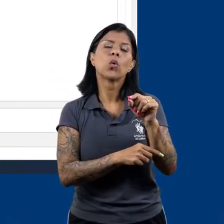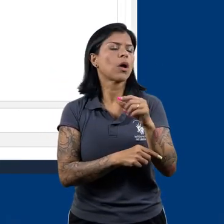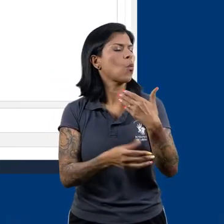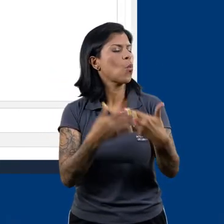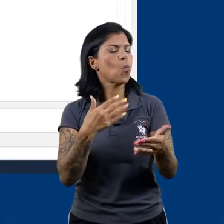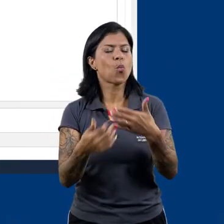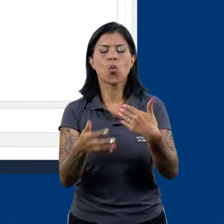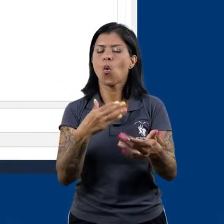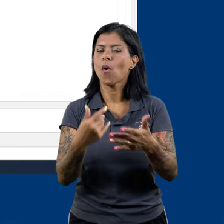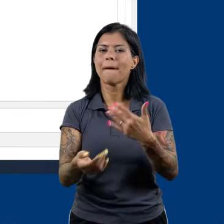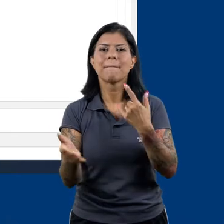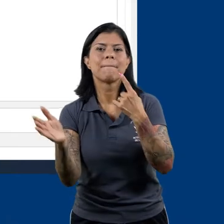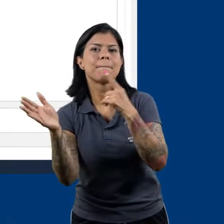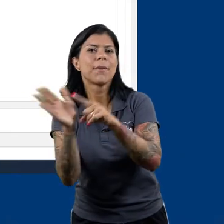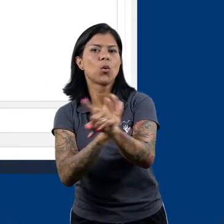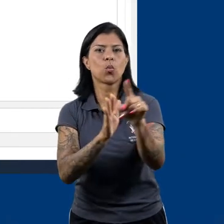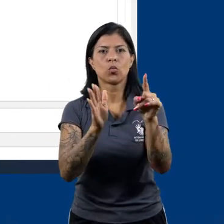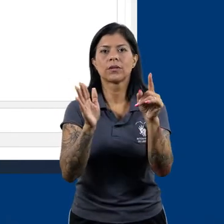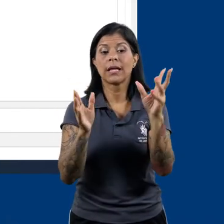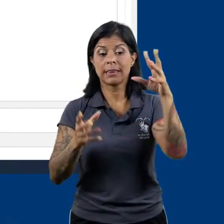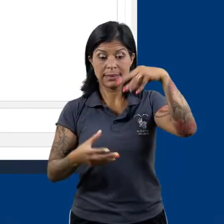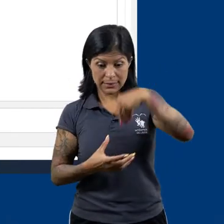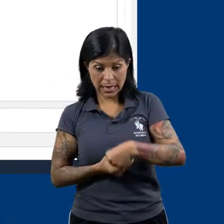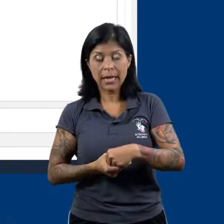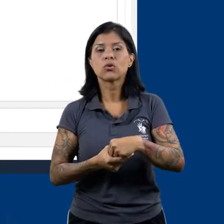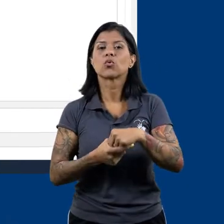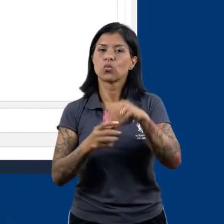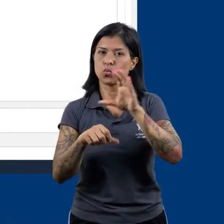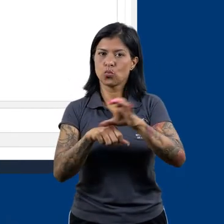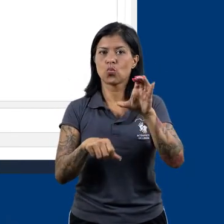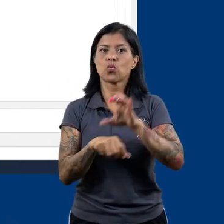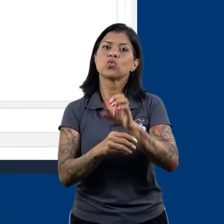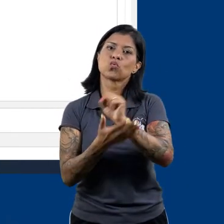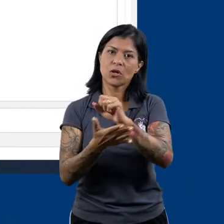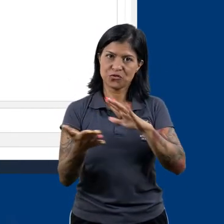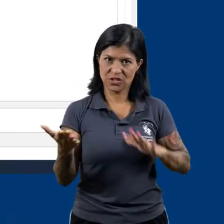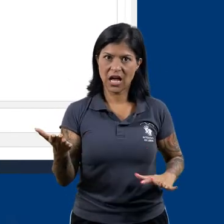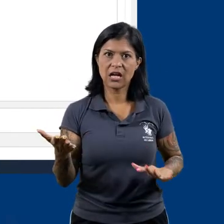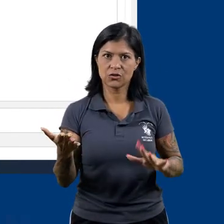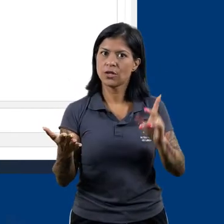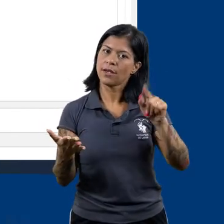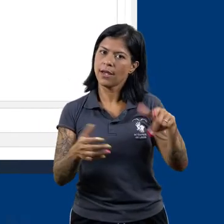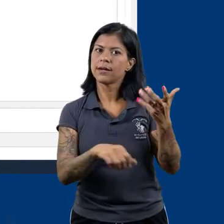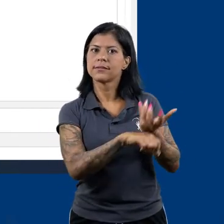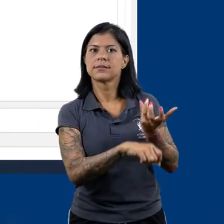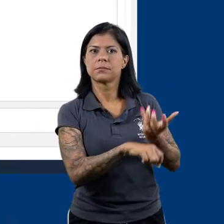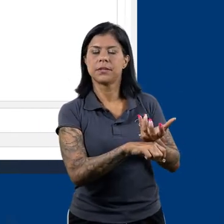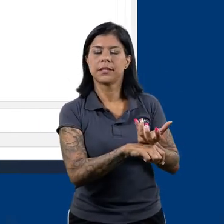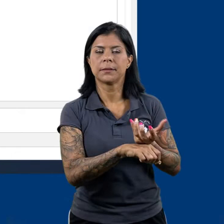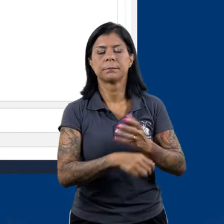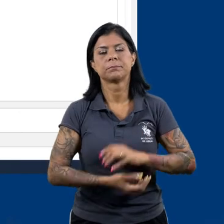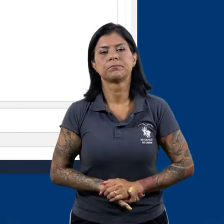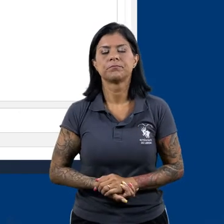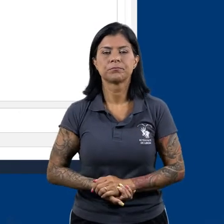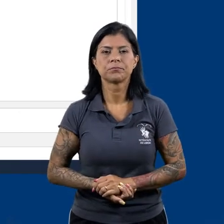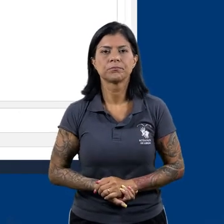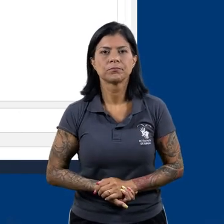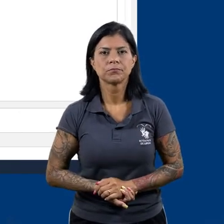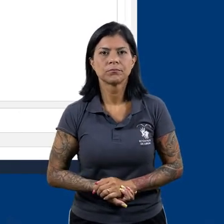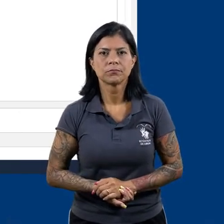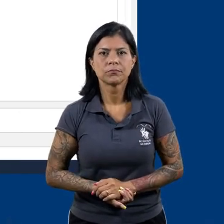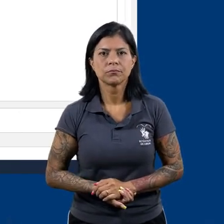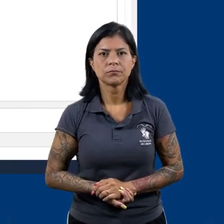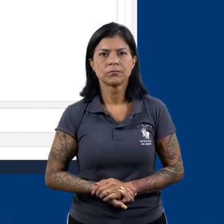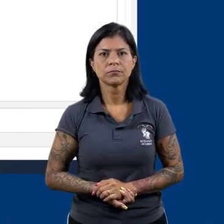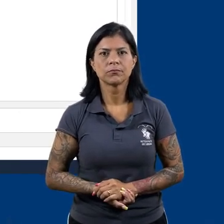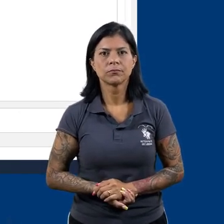com que essa questão fique disponível para qualquer questionário dentro deste curso ou disciplina e chama